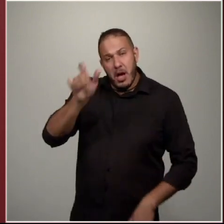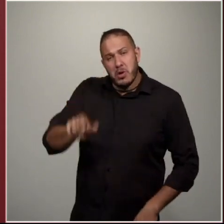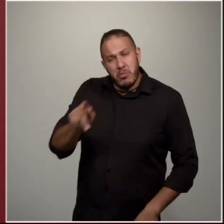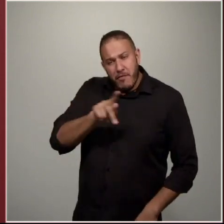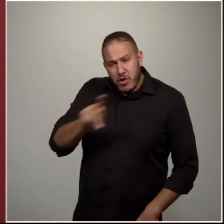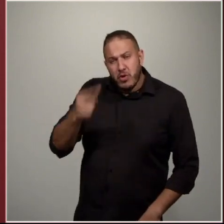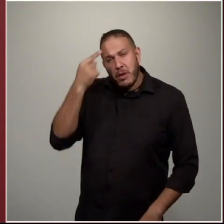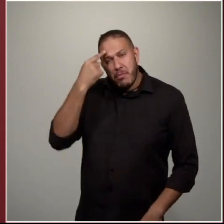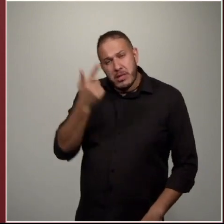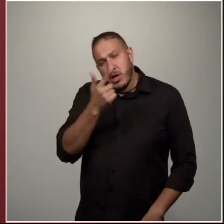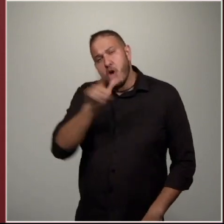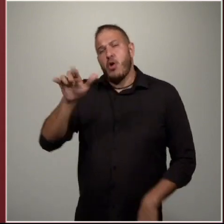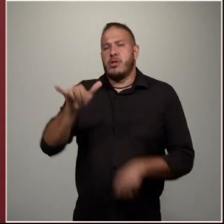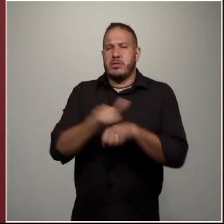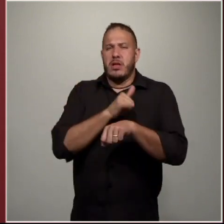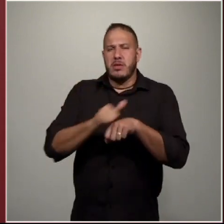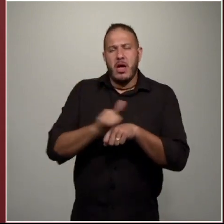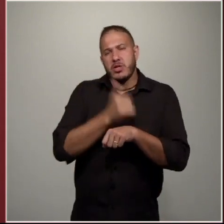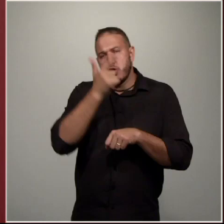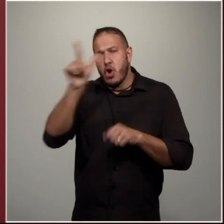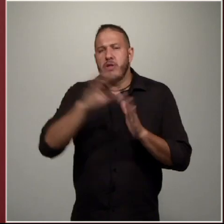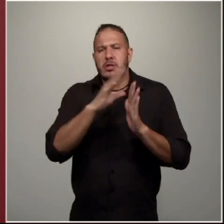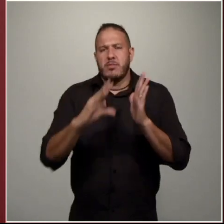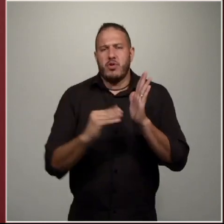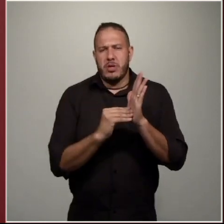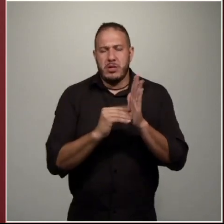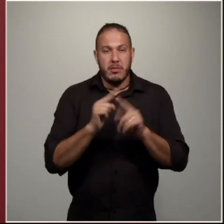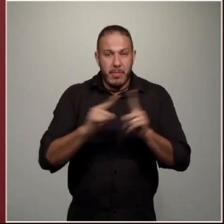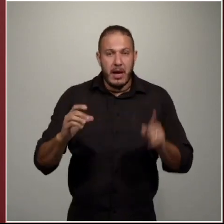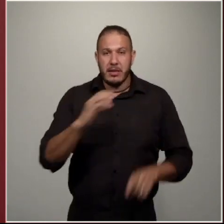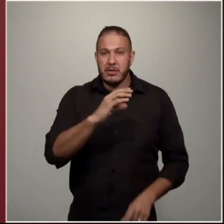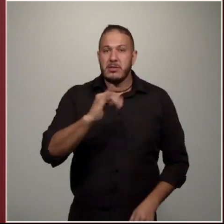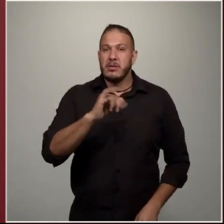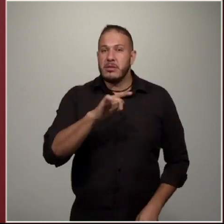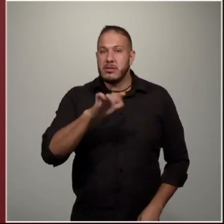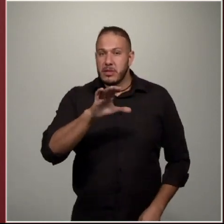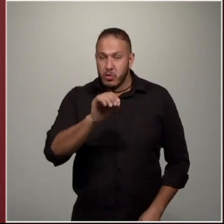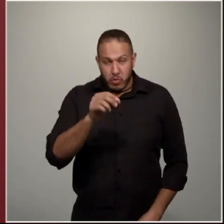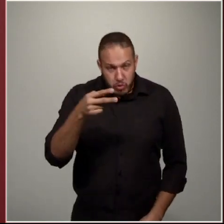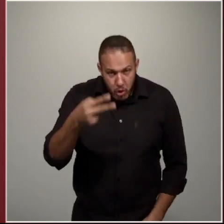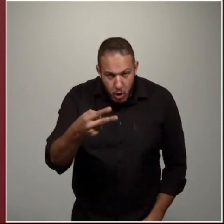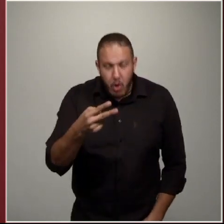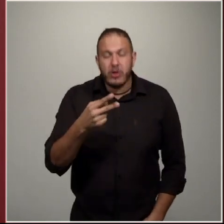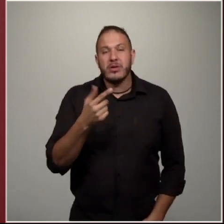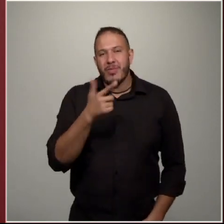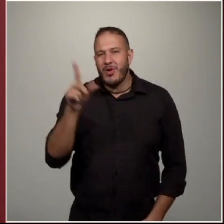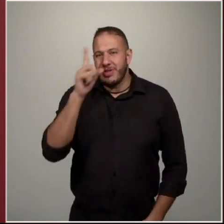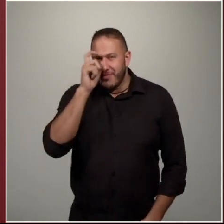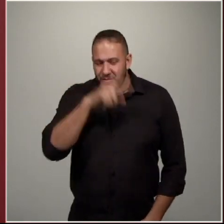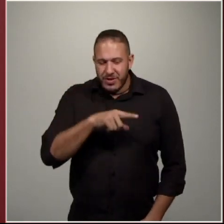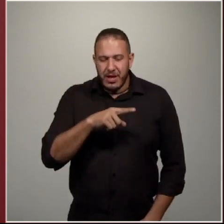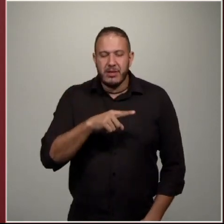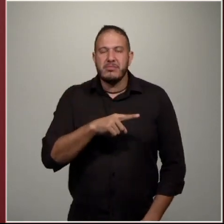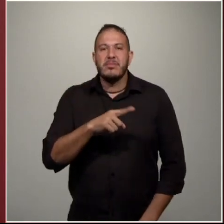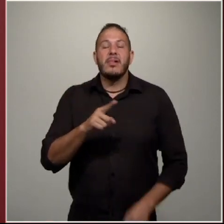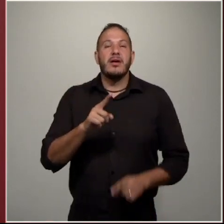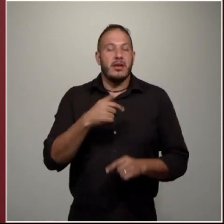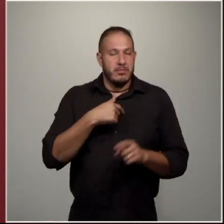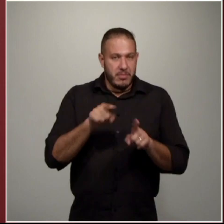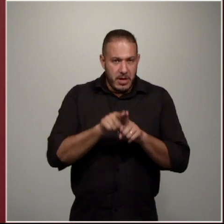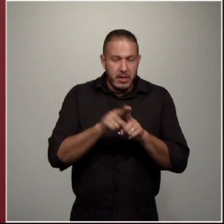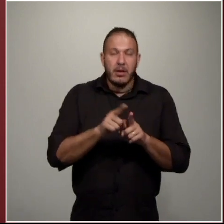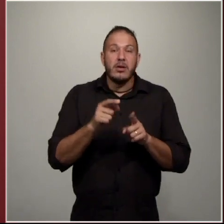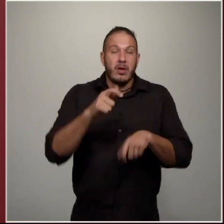estratégias e outras abordagens e no ciclo 2 a gente tem uma outra dificuldade que as horas têm normalmente não têm um tempo